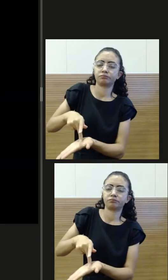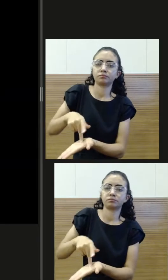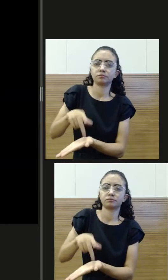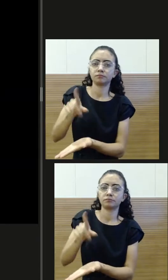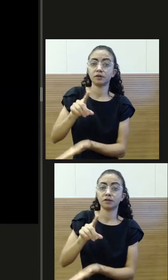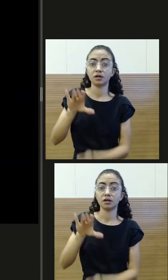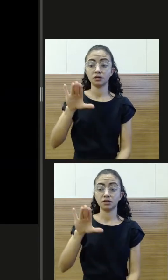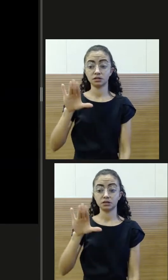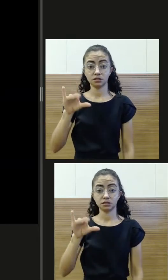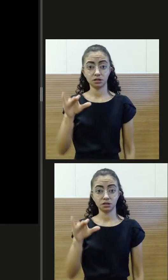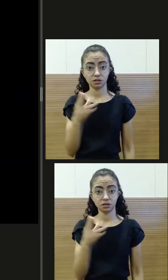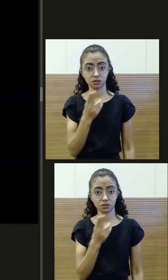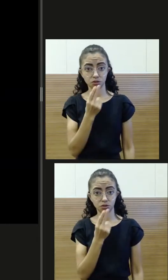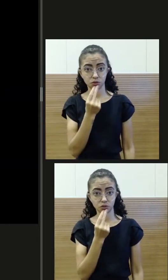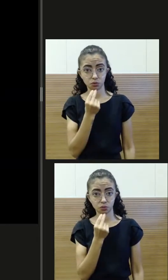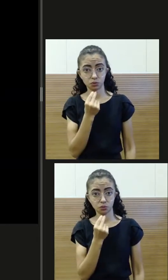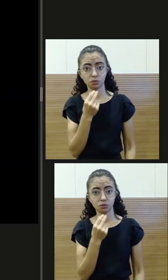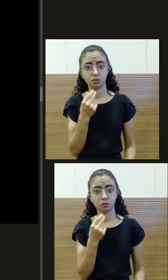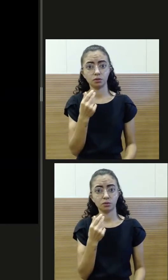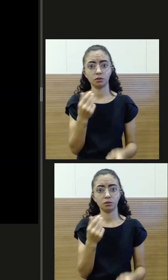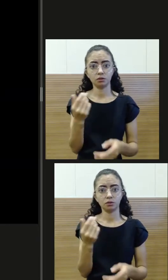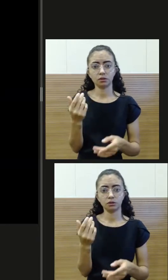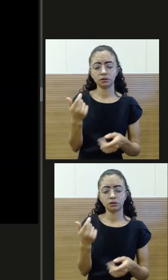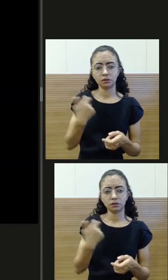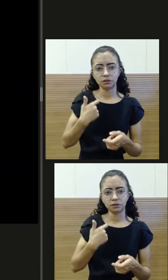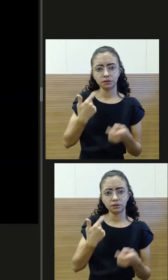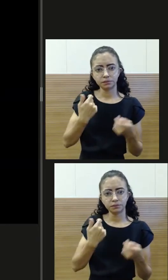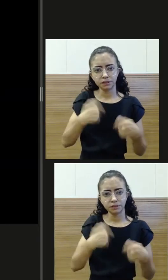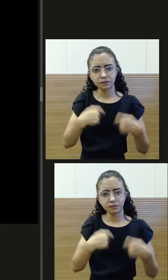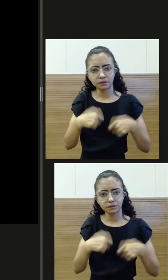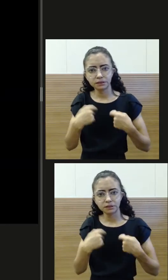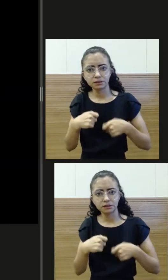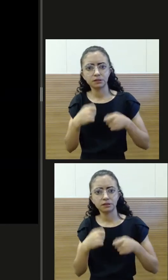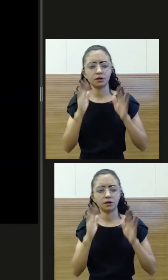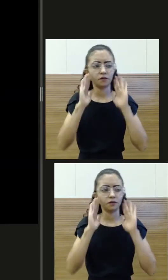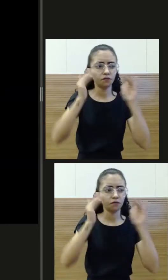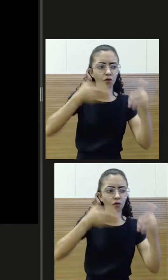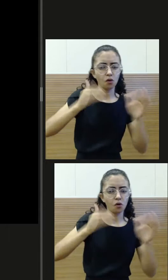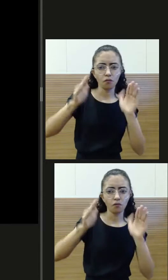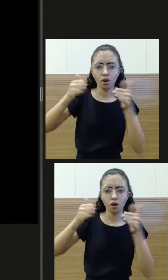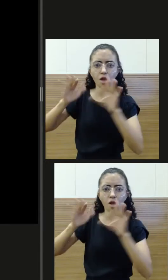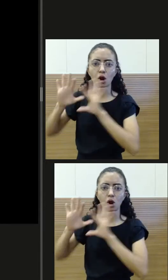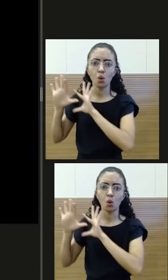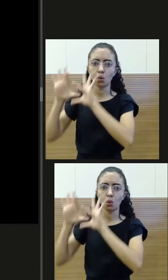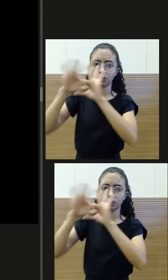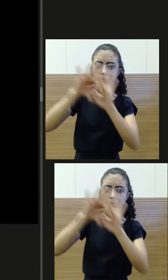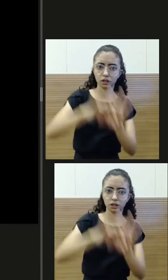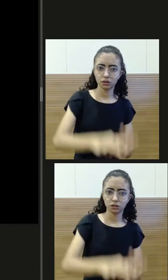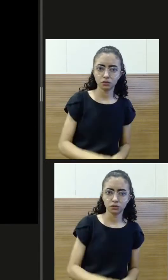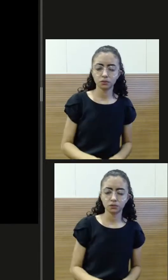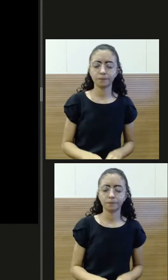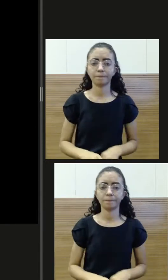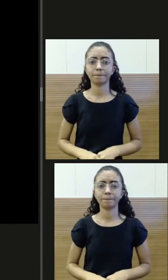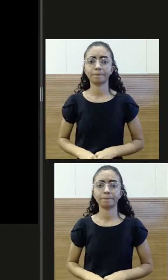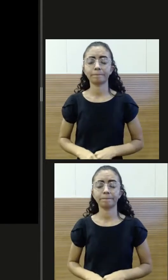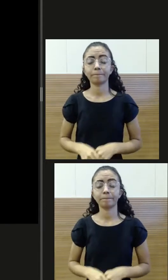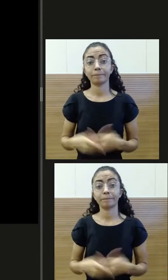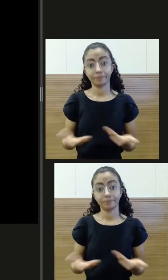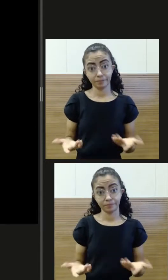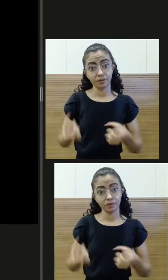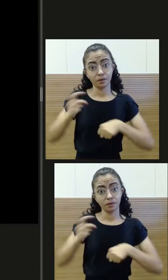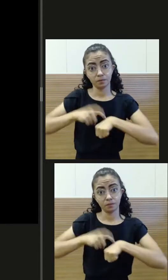nutrição é dinâmica, tem que responder às circunstâncias, isso ainda é verdade. Nessa